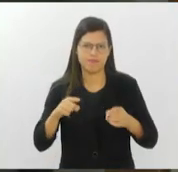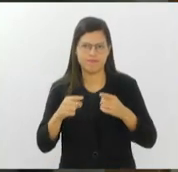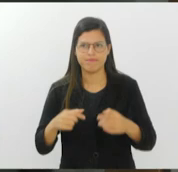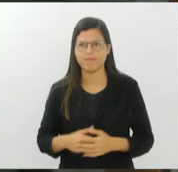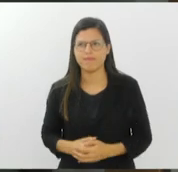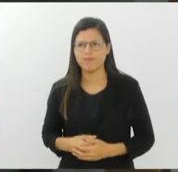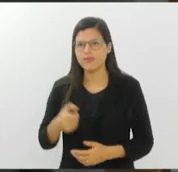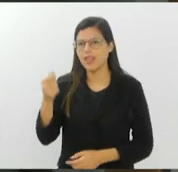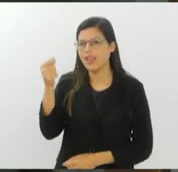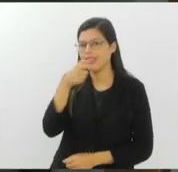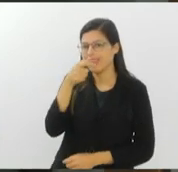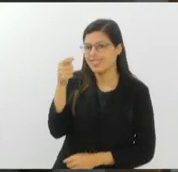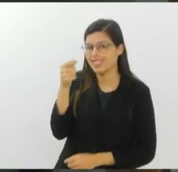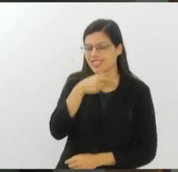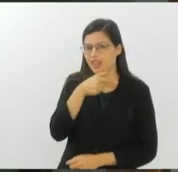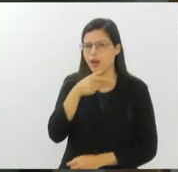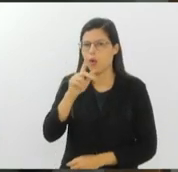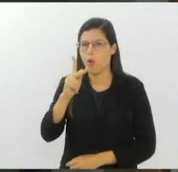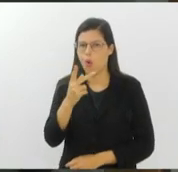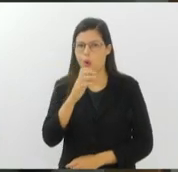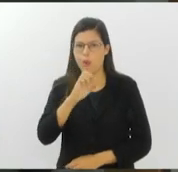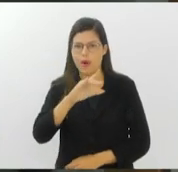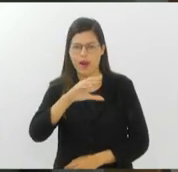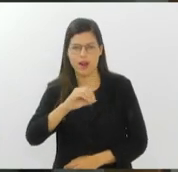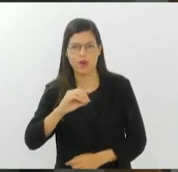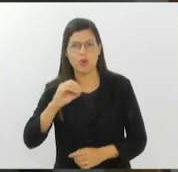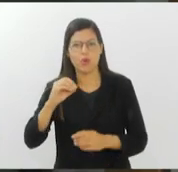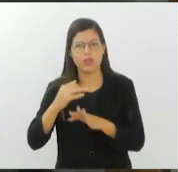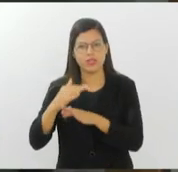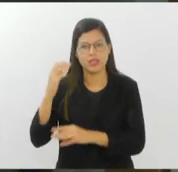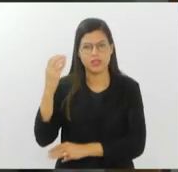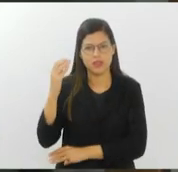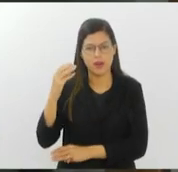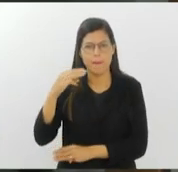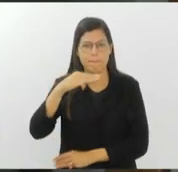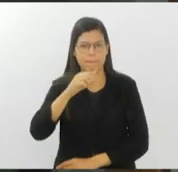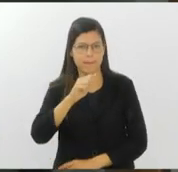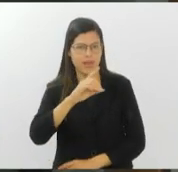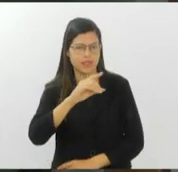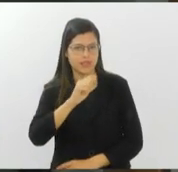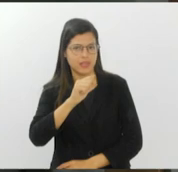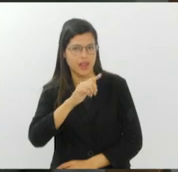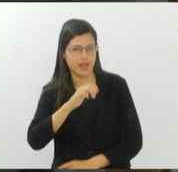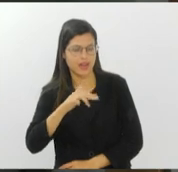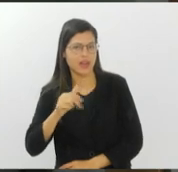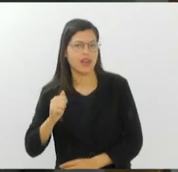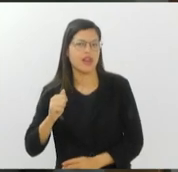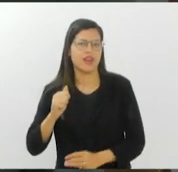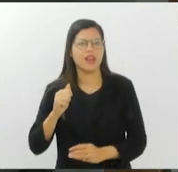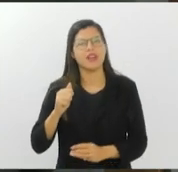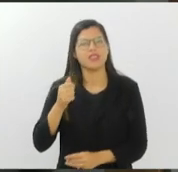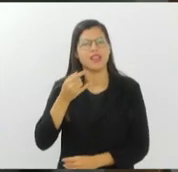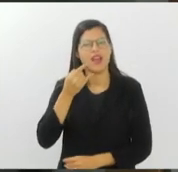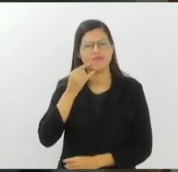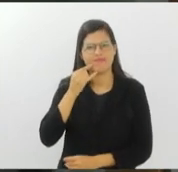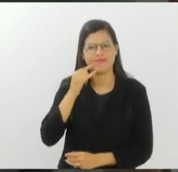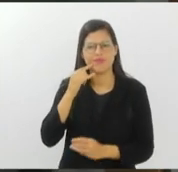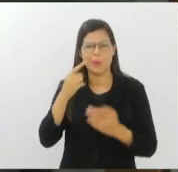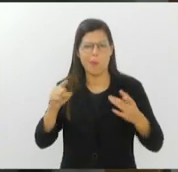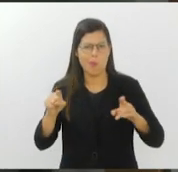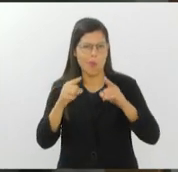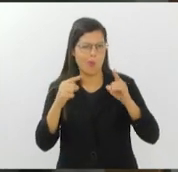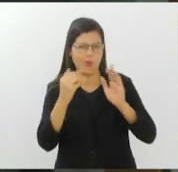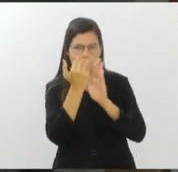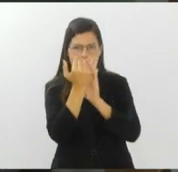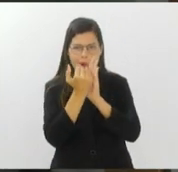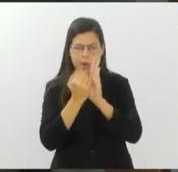Stand-up comedy com Hélio de la Penha, em Niterói, Madalena Beer Music, em Santa Maria Madalena, e uma programação repleta de